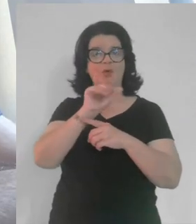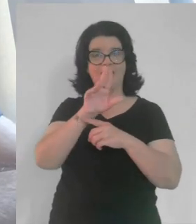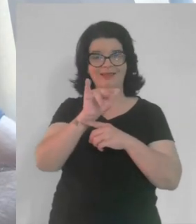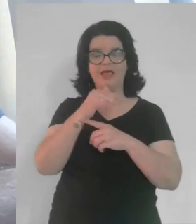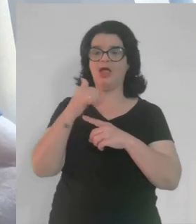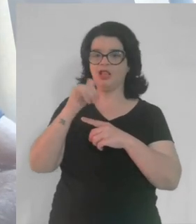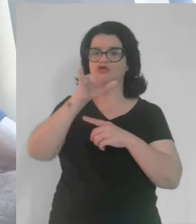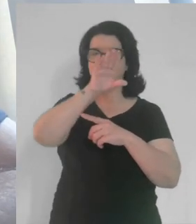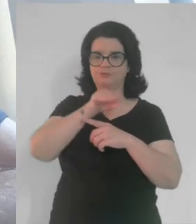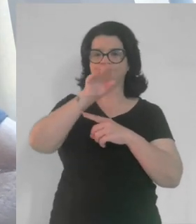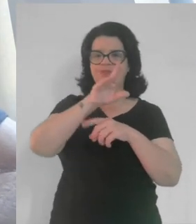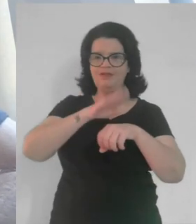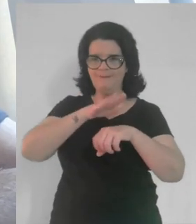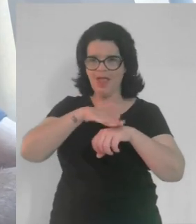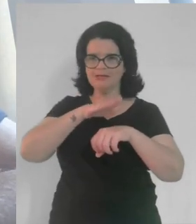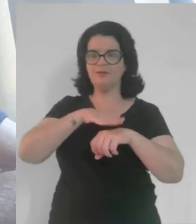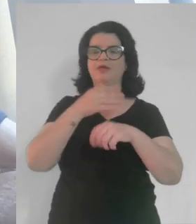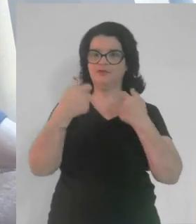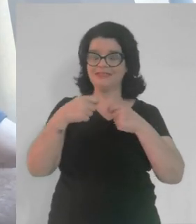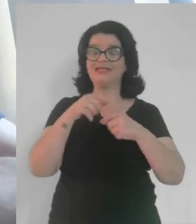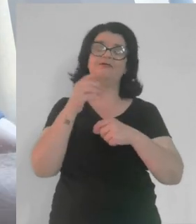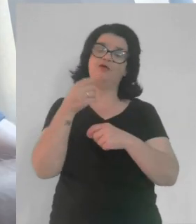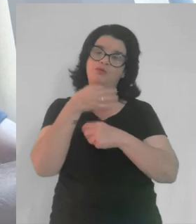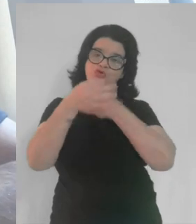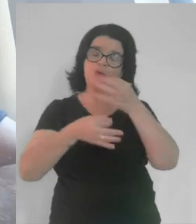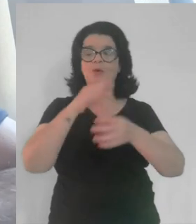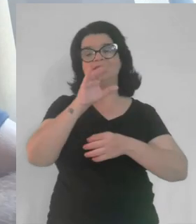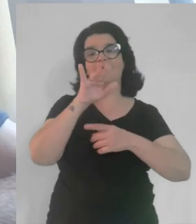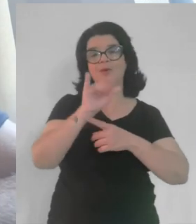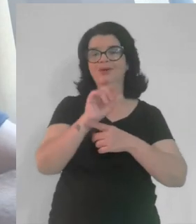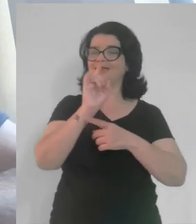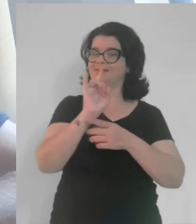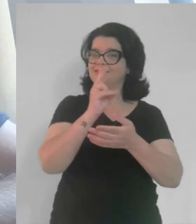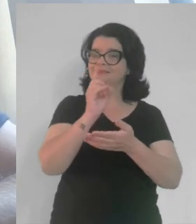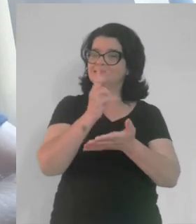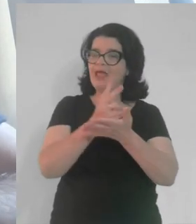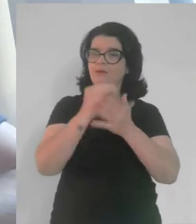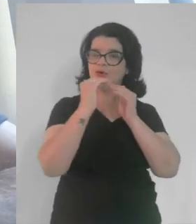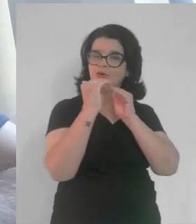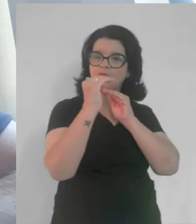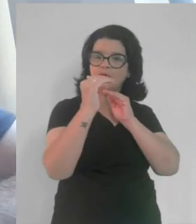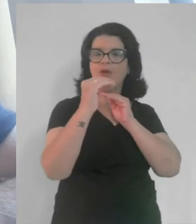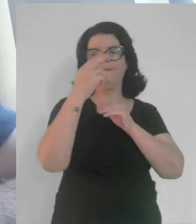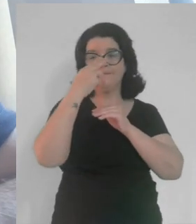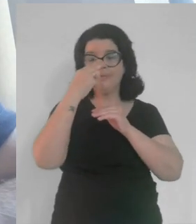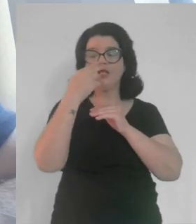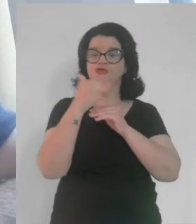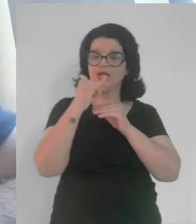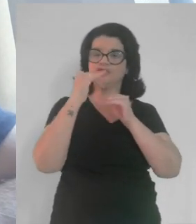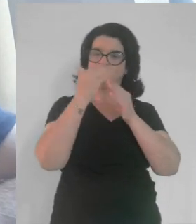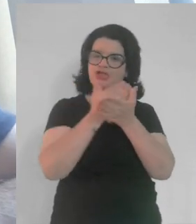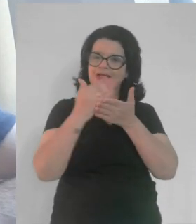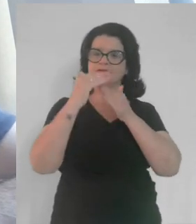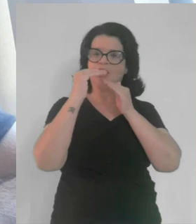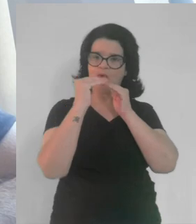energia. Supondo que Cebolinha esteja falando sempre com a mesma energia, imprimindo sempre a mesma energia